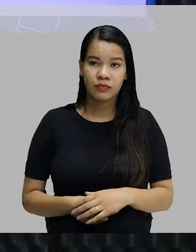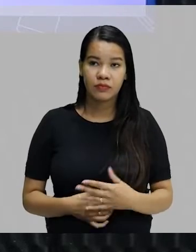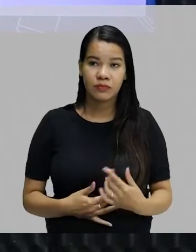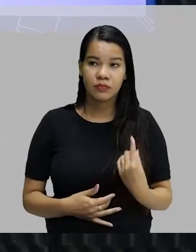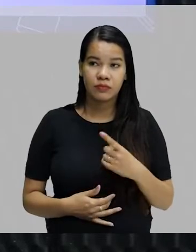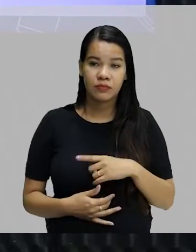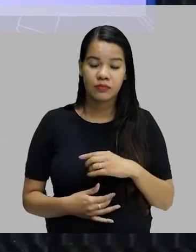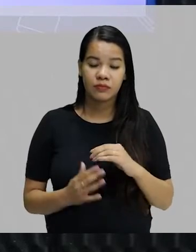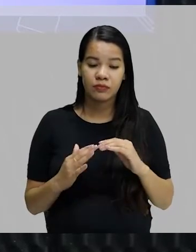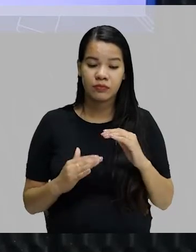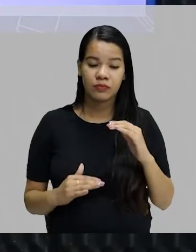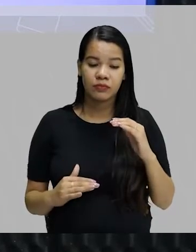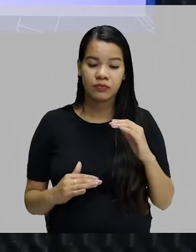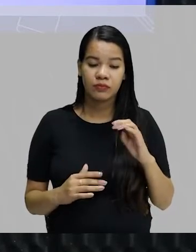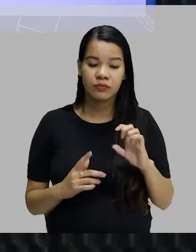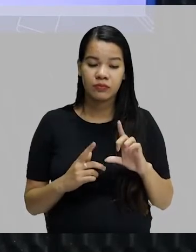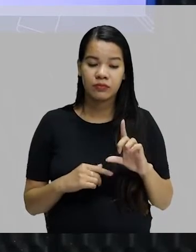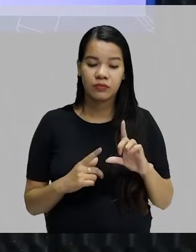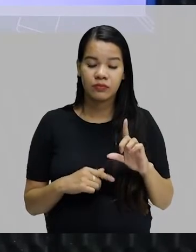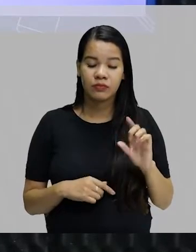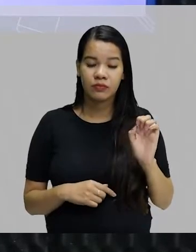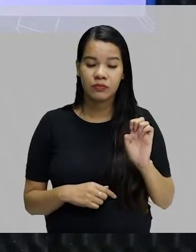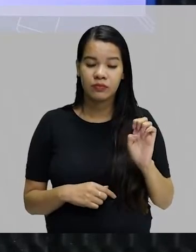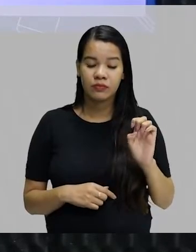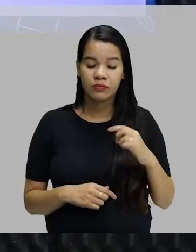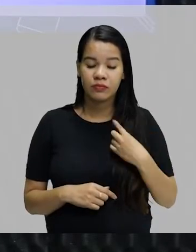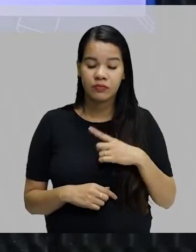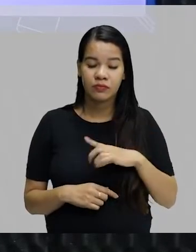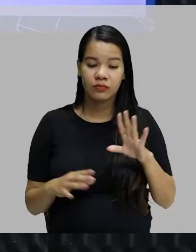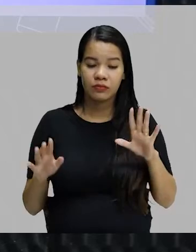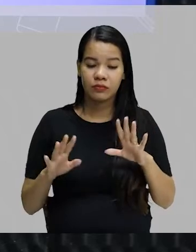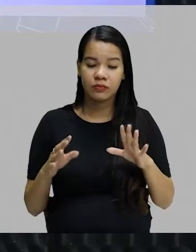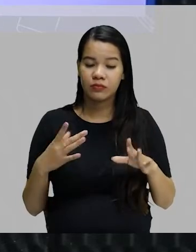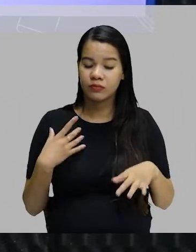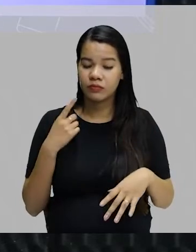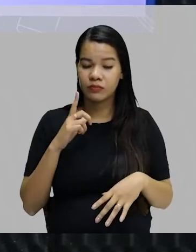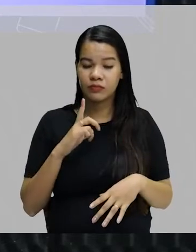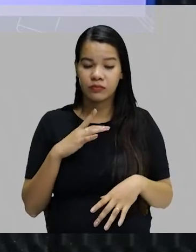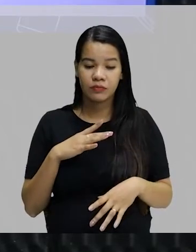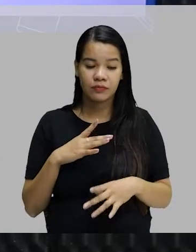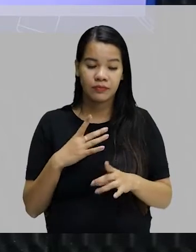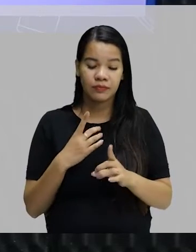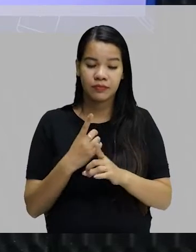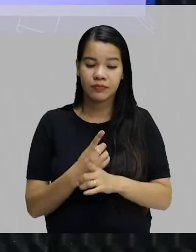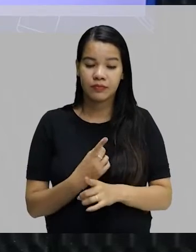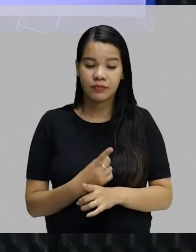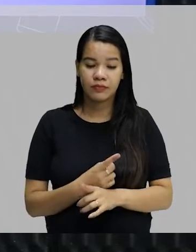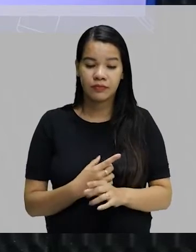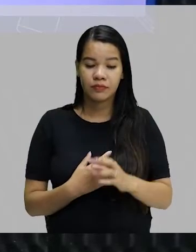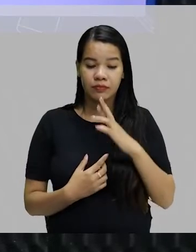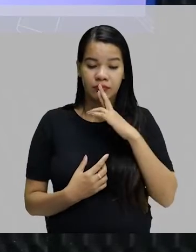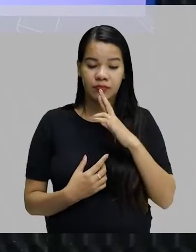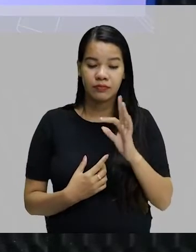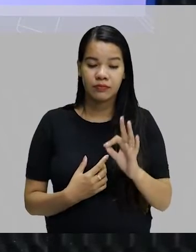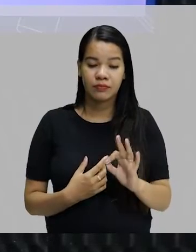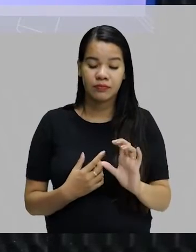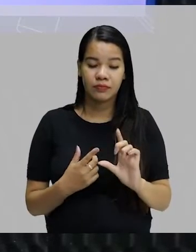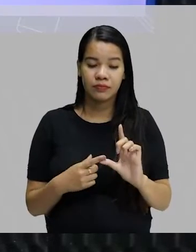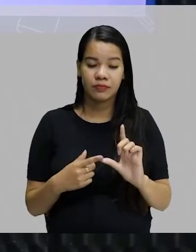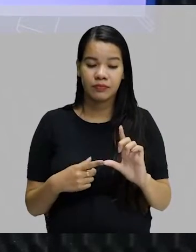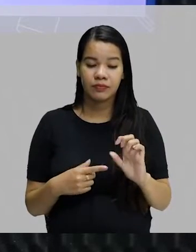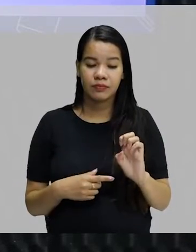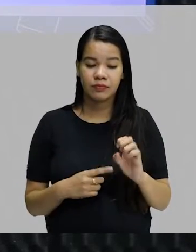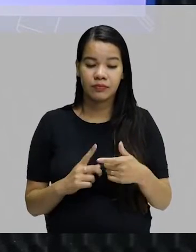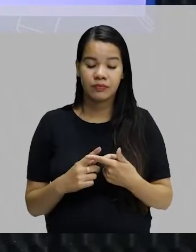também declinar da letra E. Você não vai conseguir ser feliz marcando a letra E, porque ela traz uma interpretação bem